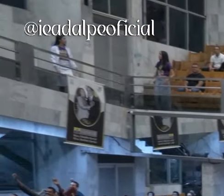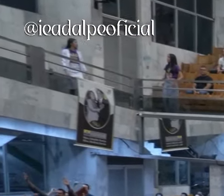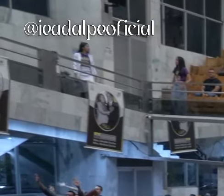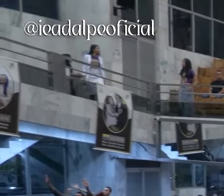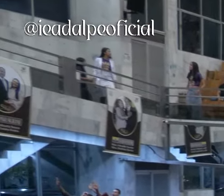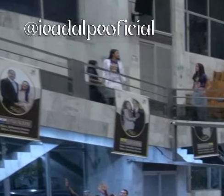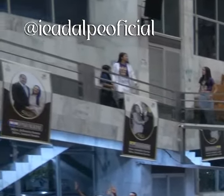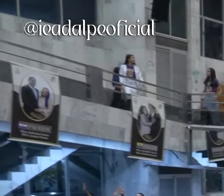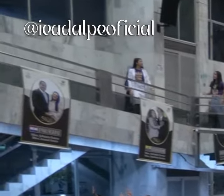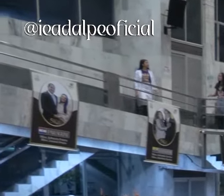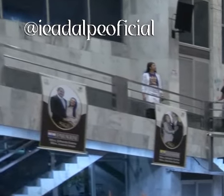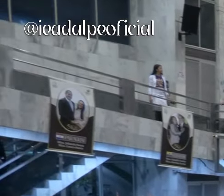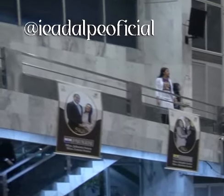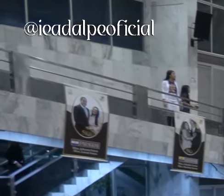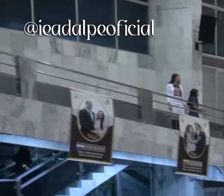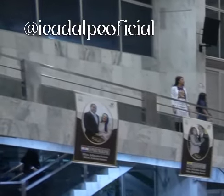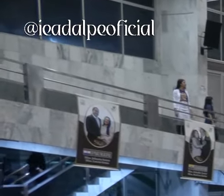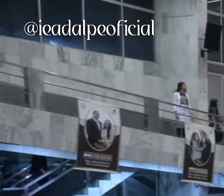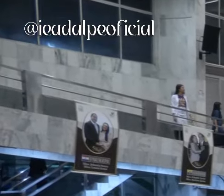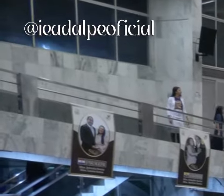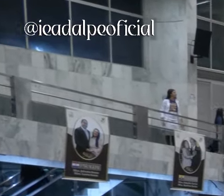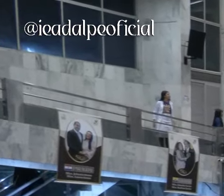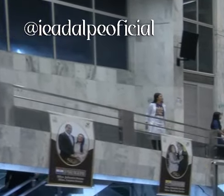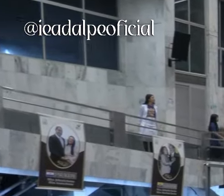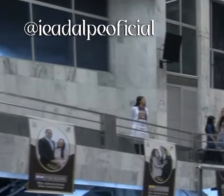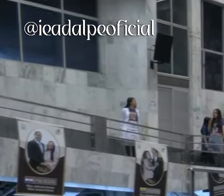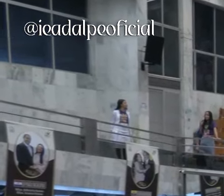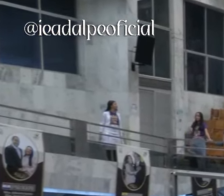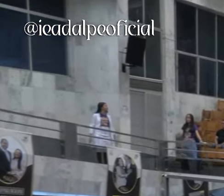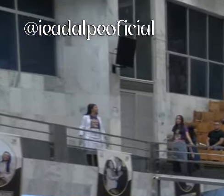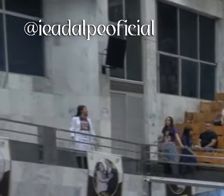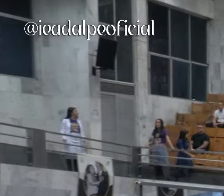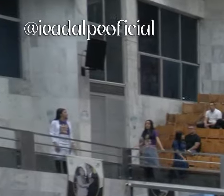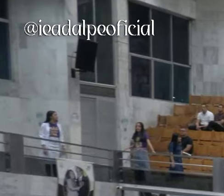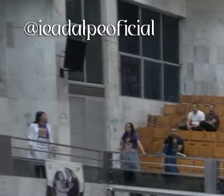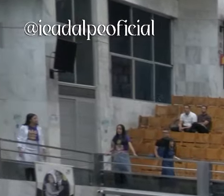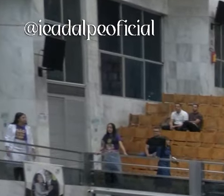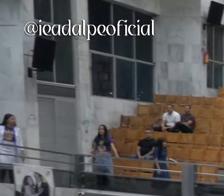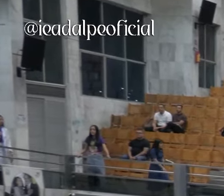preparar. Aqui. Não vou, não vou, não vou, não vou.